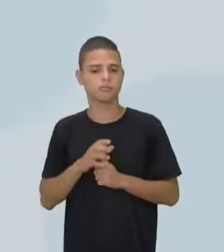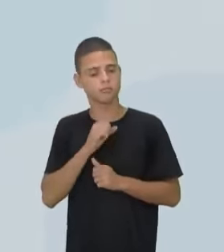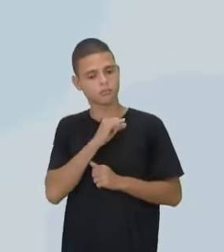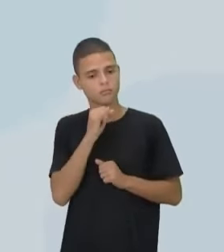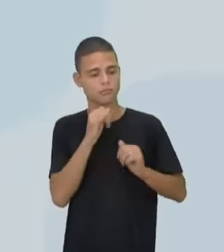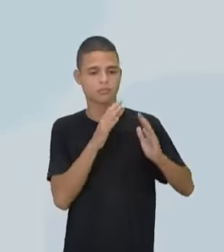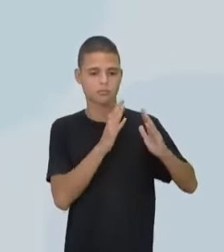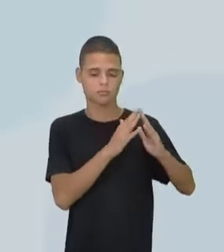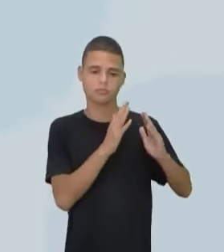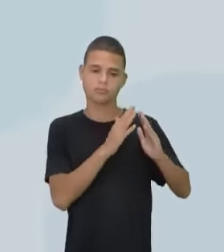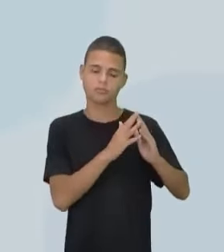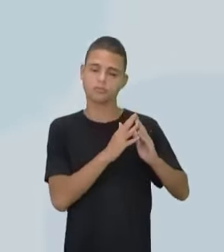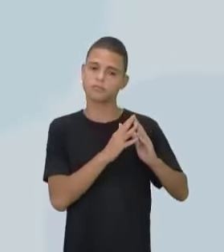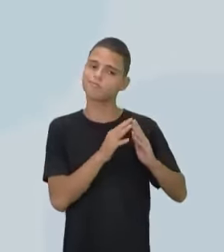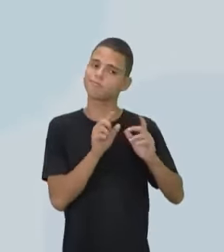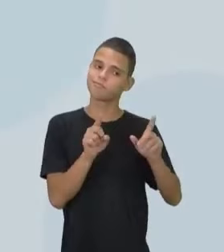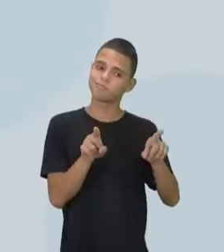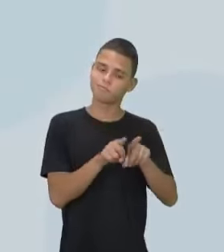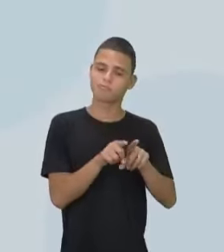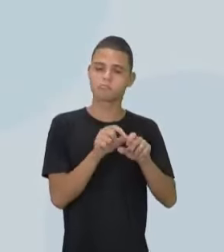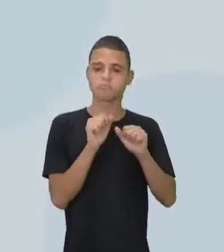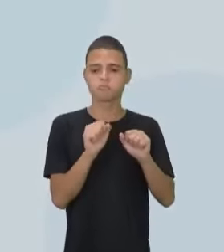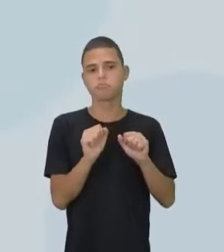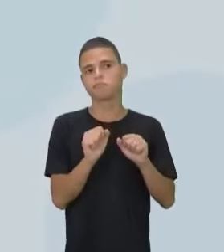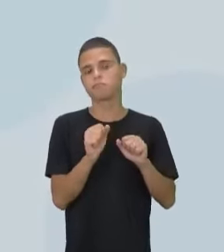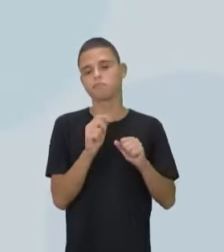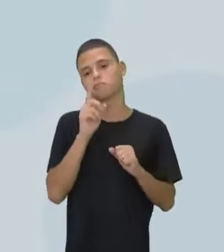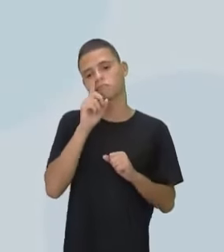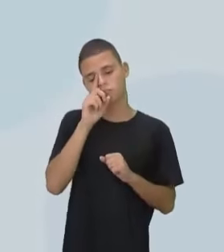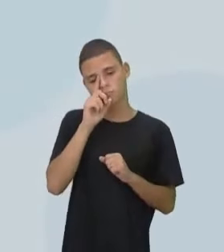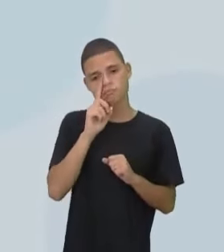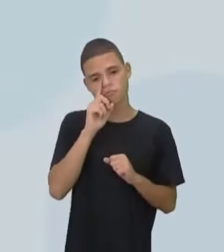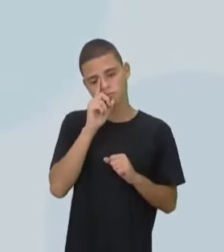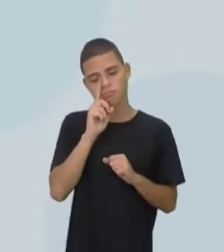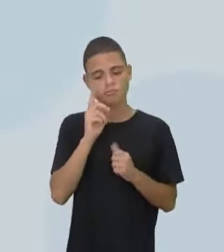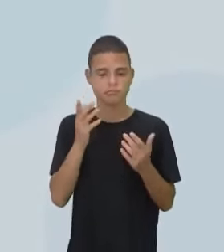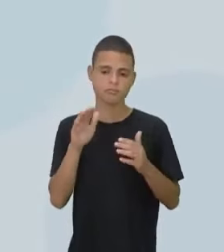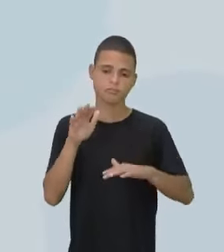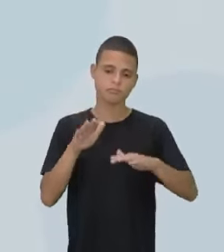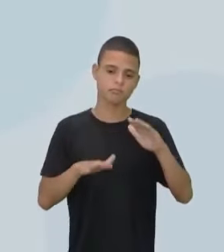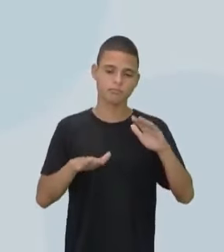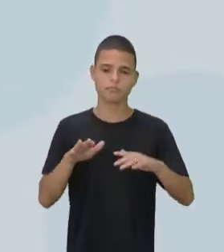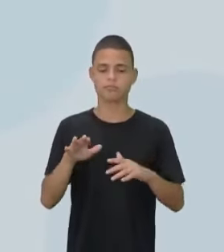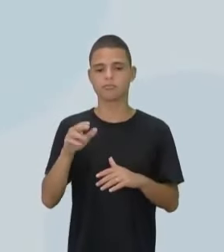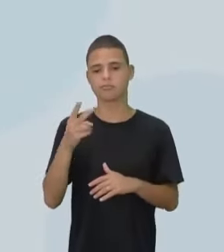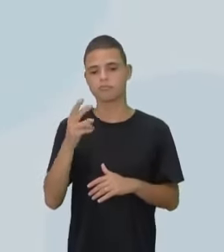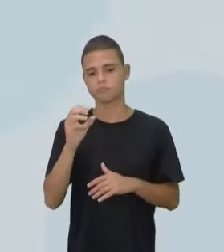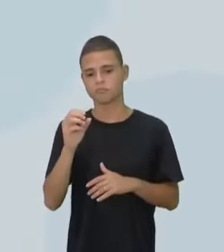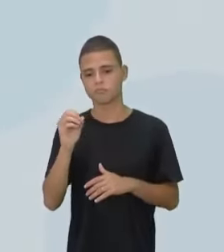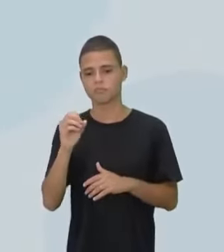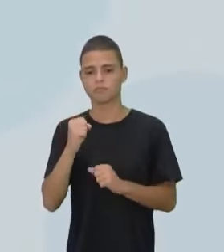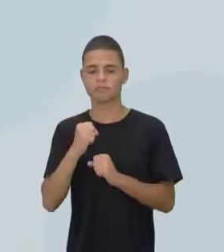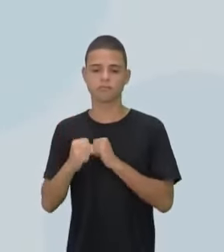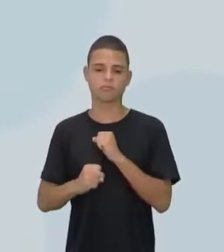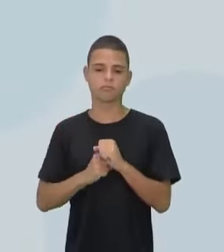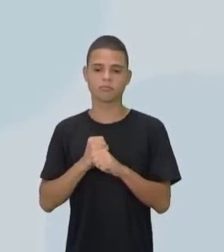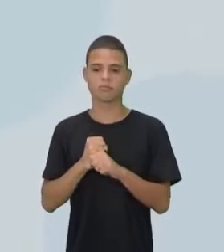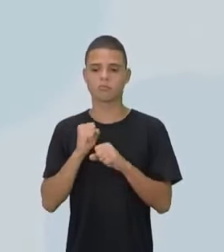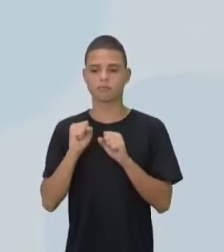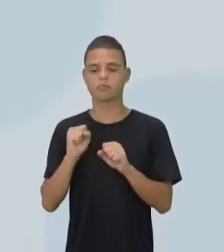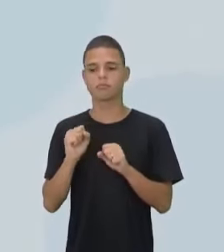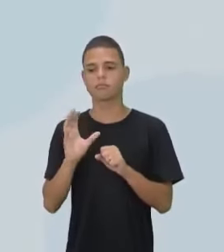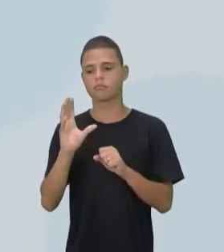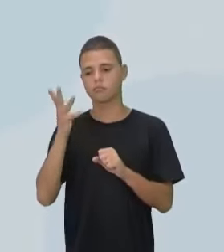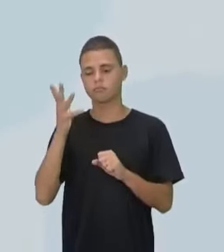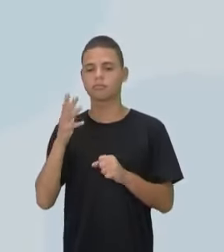casa nesse terraço também não está num local de onde em 200 ou 300 anos possa ter um evento que atinja